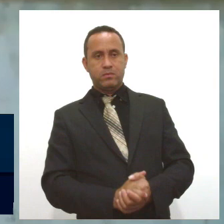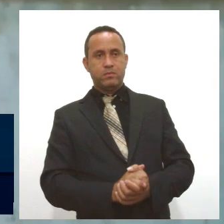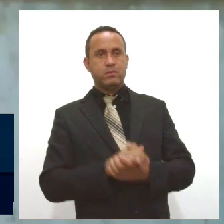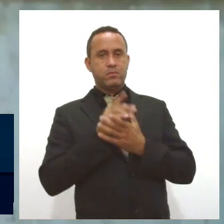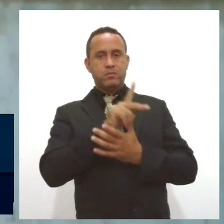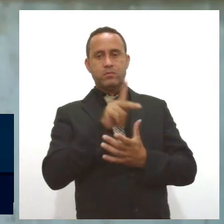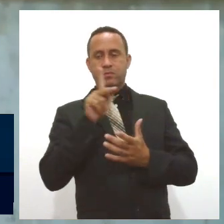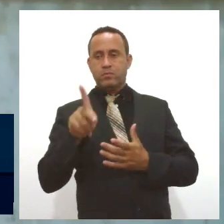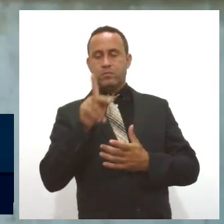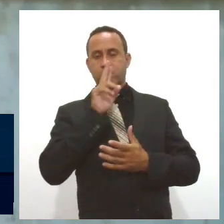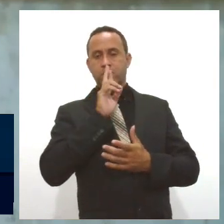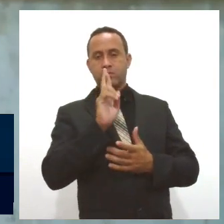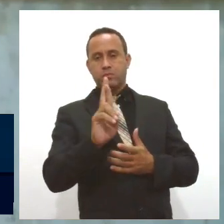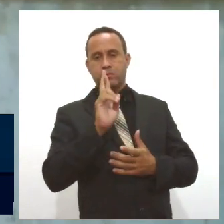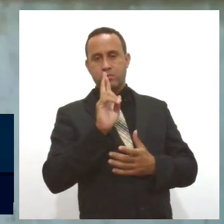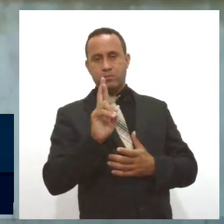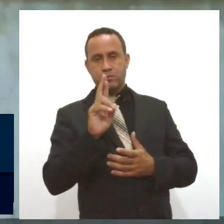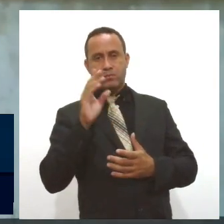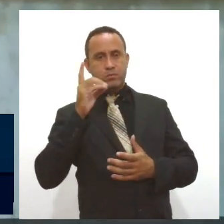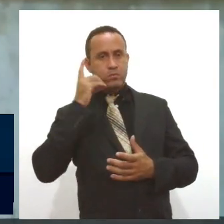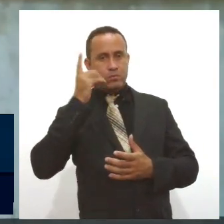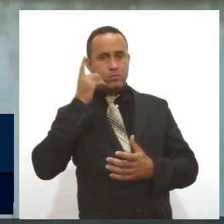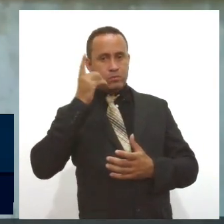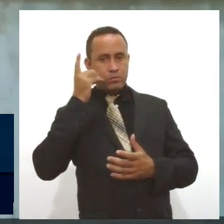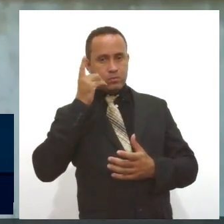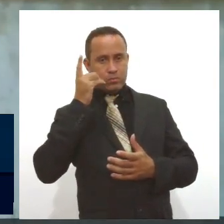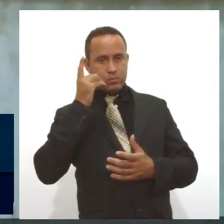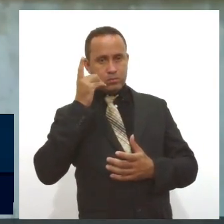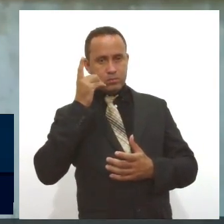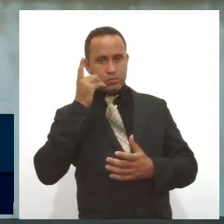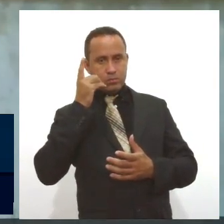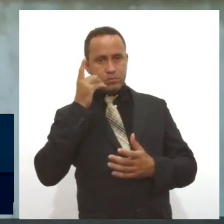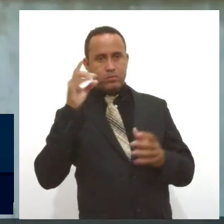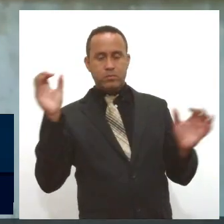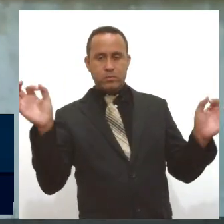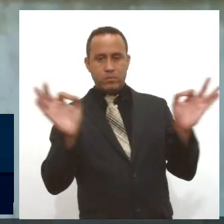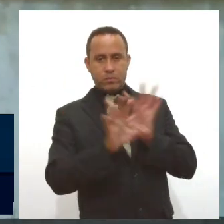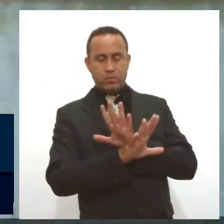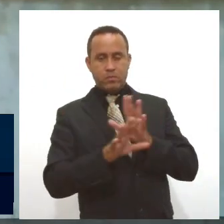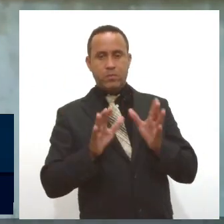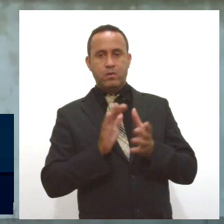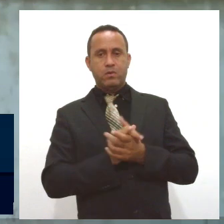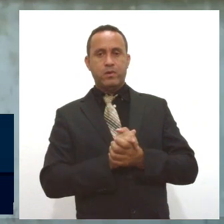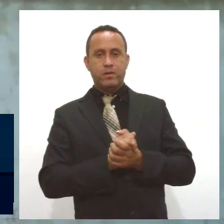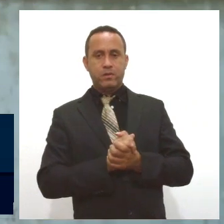Professor Ailton, para responder à deputada Maria Mendonça e para as suas considerações finais.